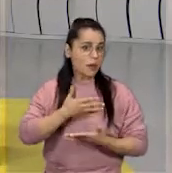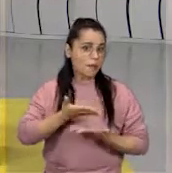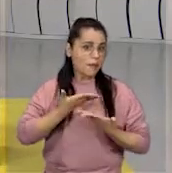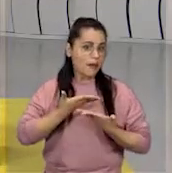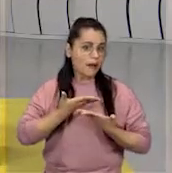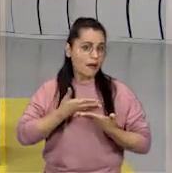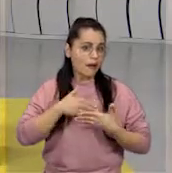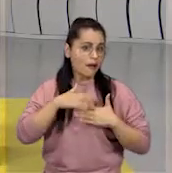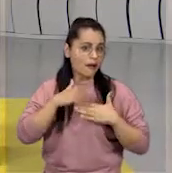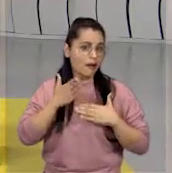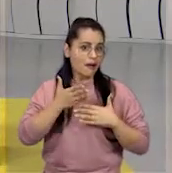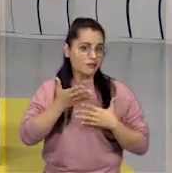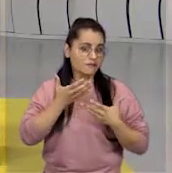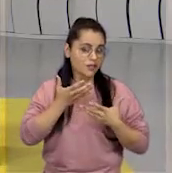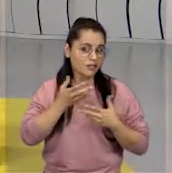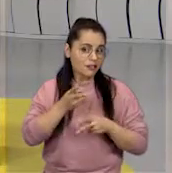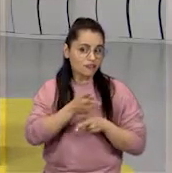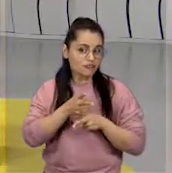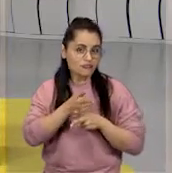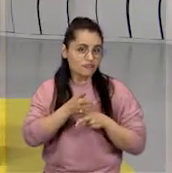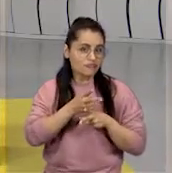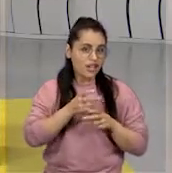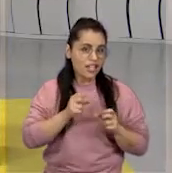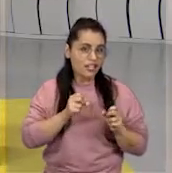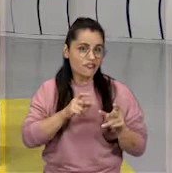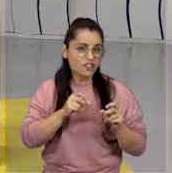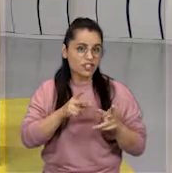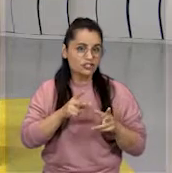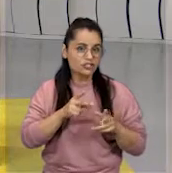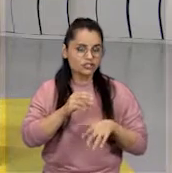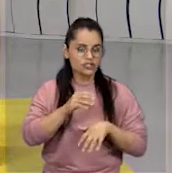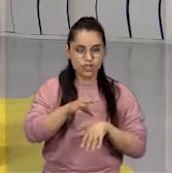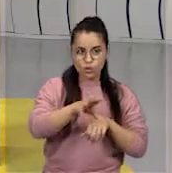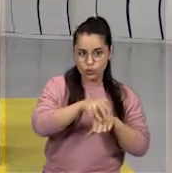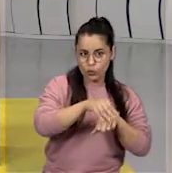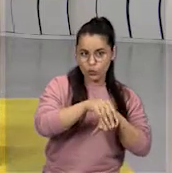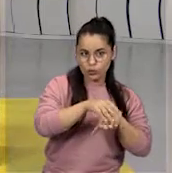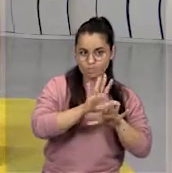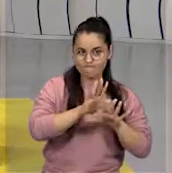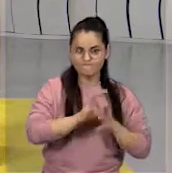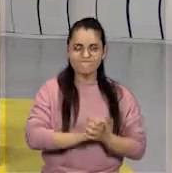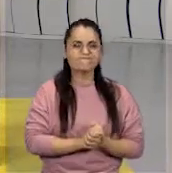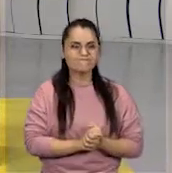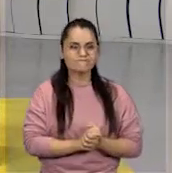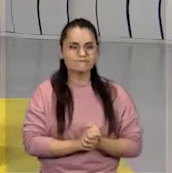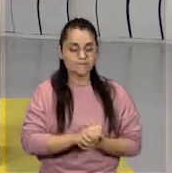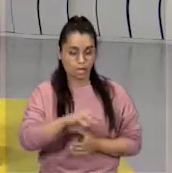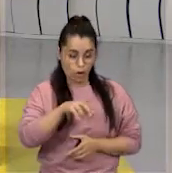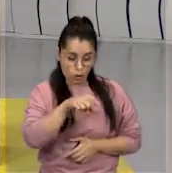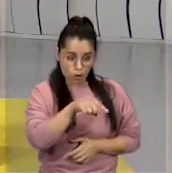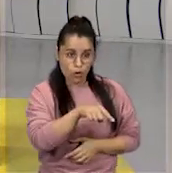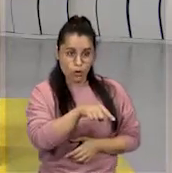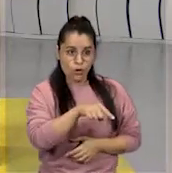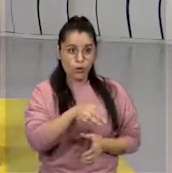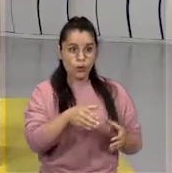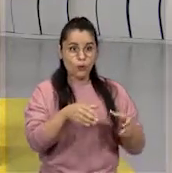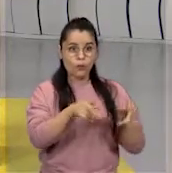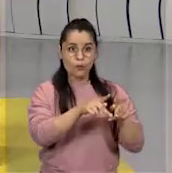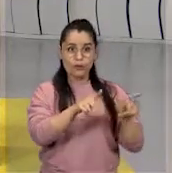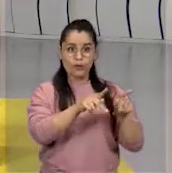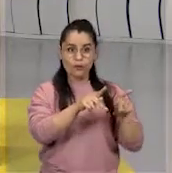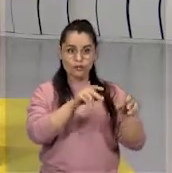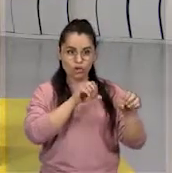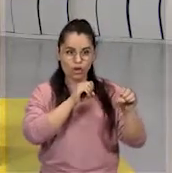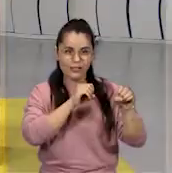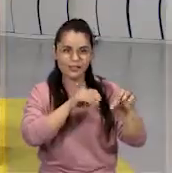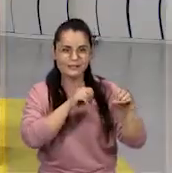para eles, eles buscavam e vendiam esse conhecimento. Então, eles eram professores, tá vendo? Que ensinavam a arte